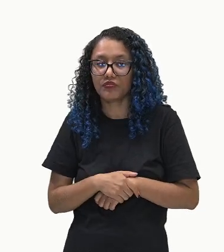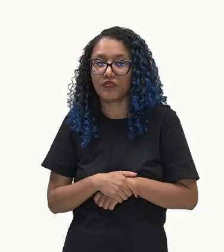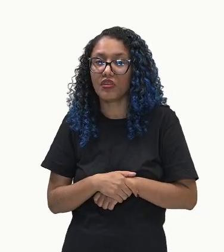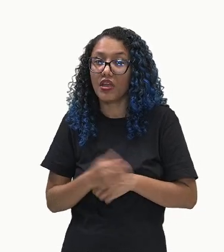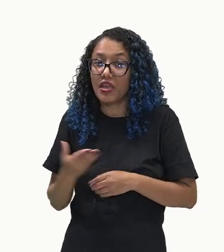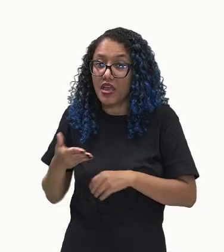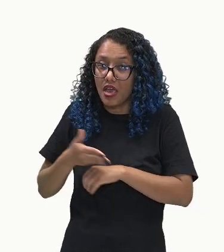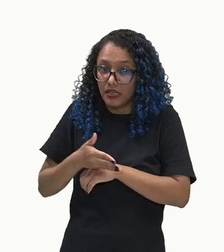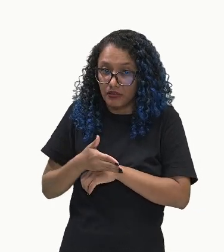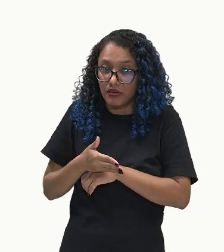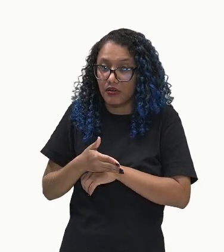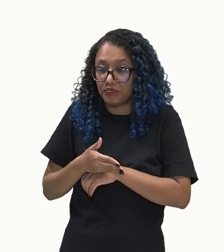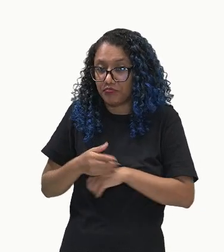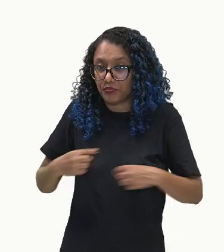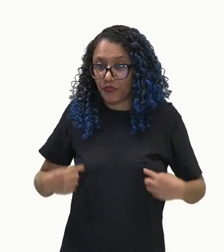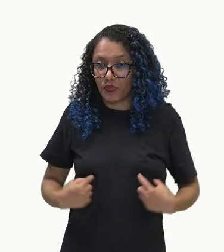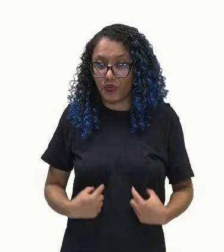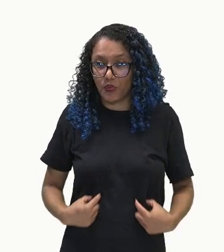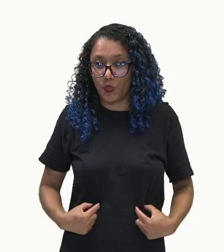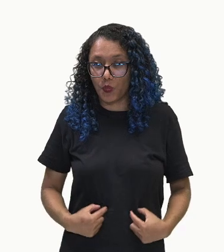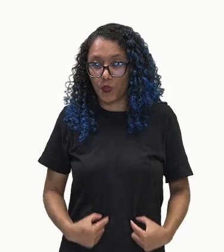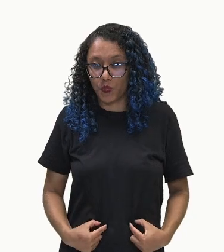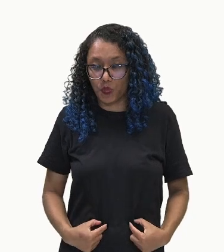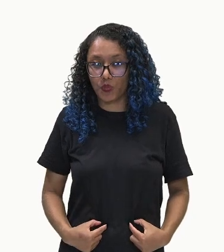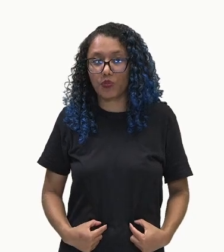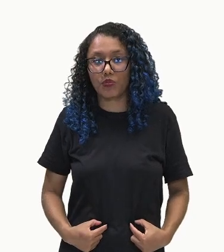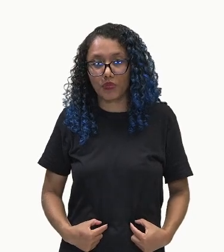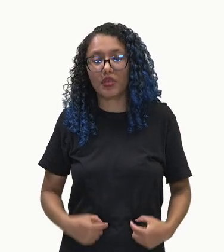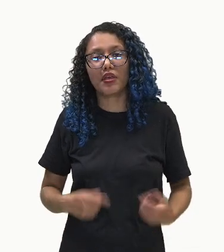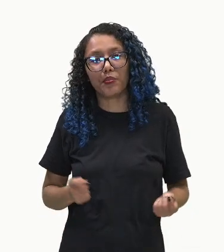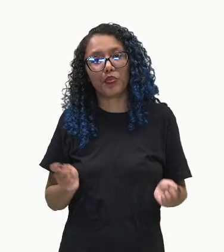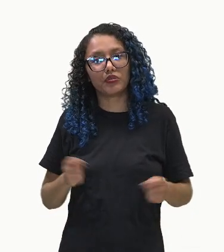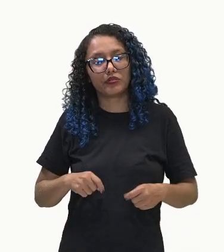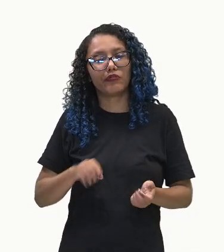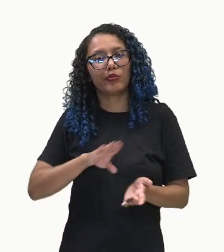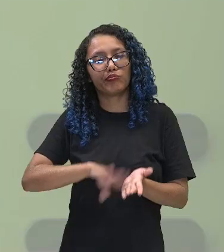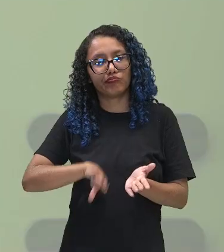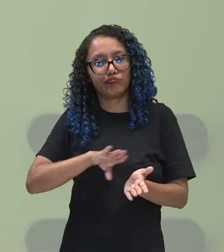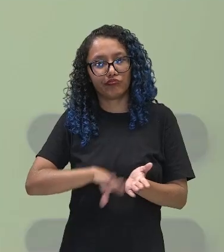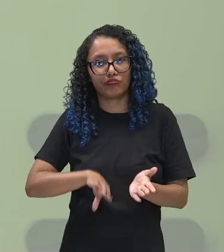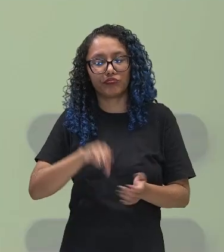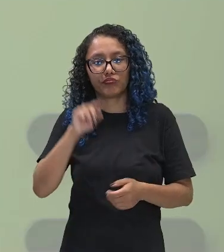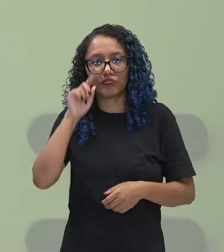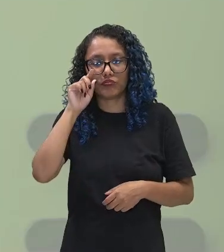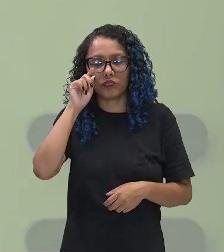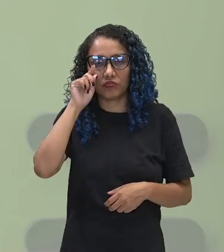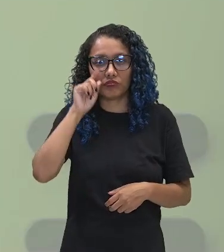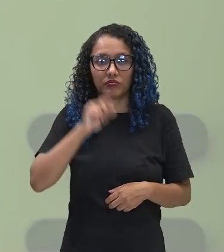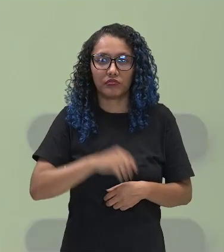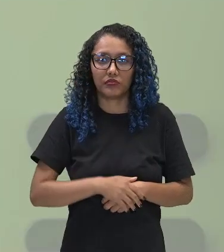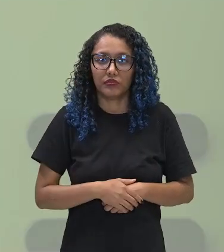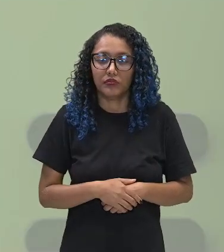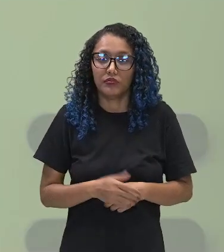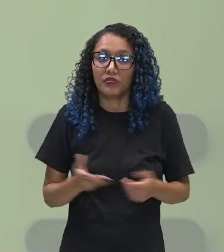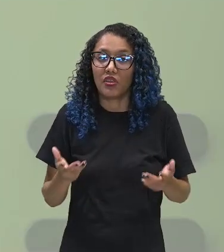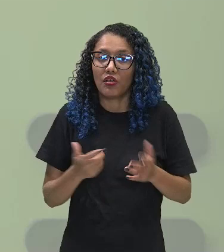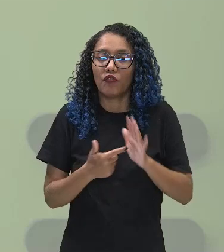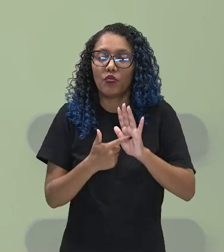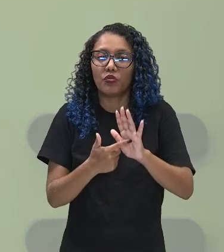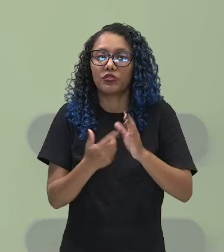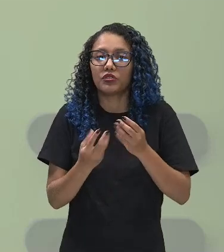para ser eliminado pelo corpo. Então, finalizo aí a apresentação para vocês do sistema